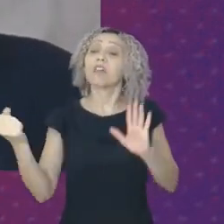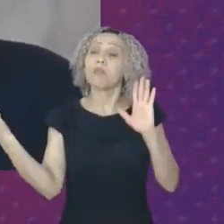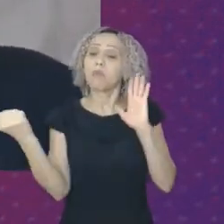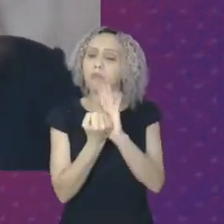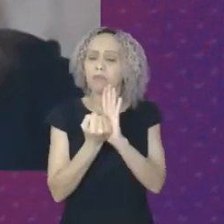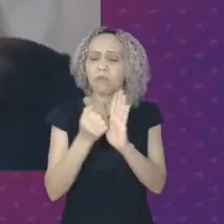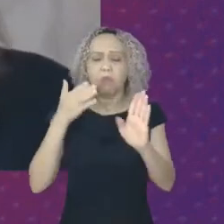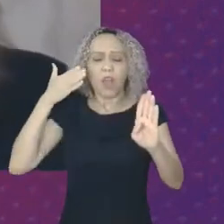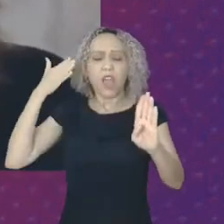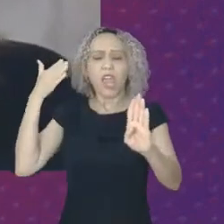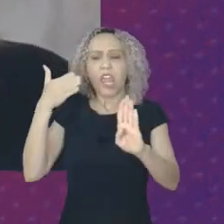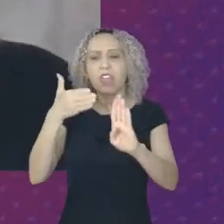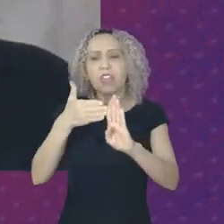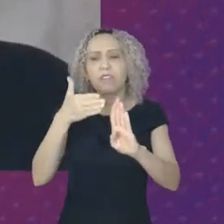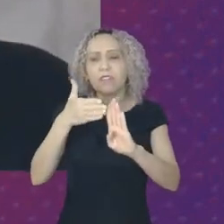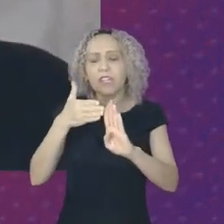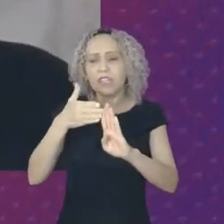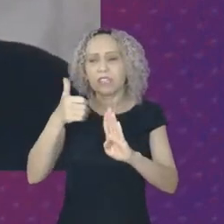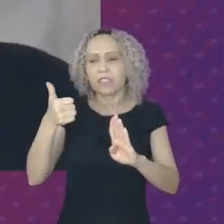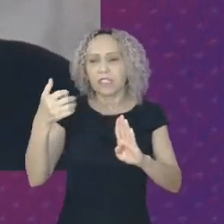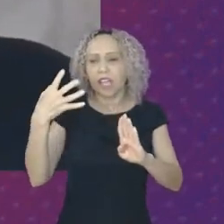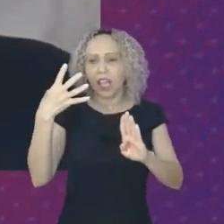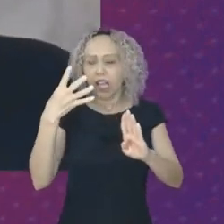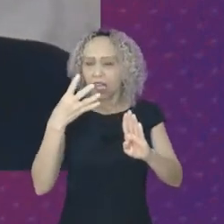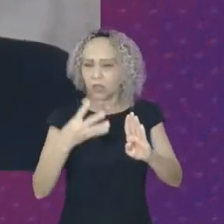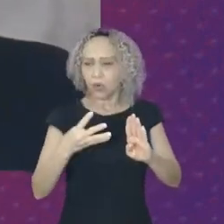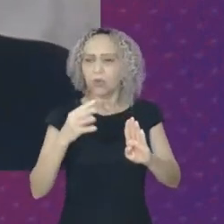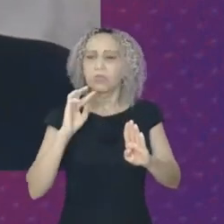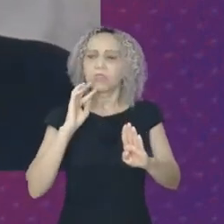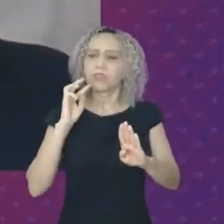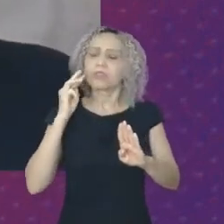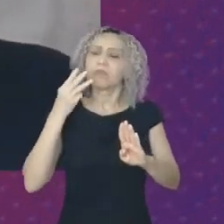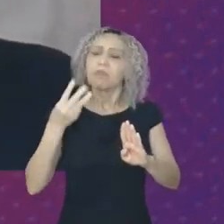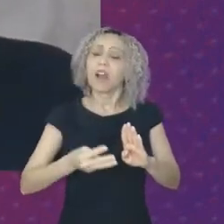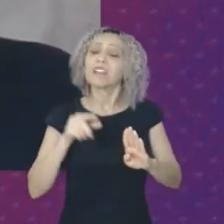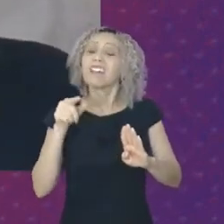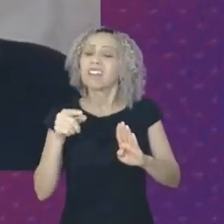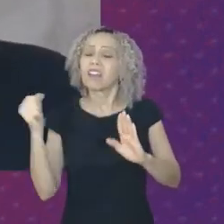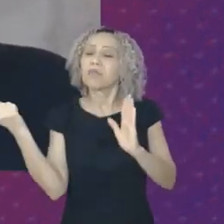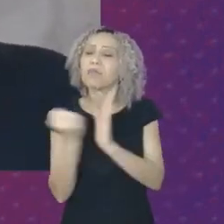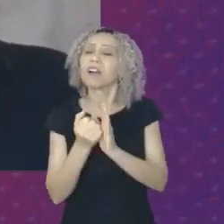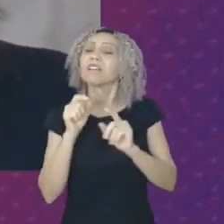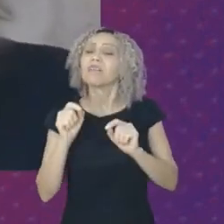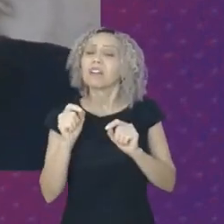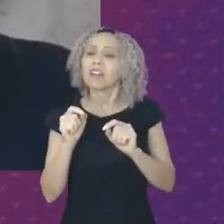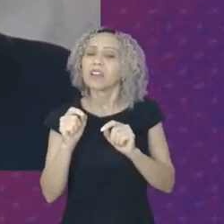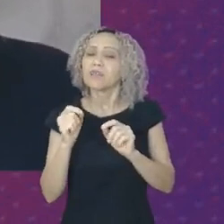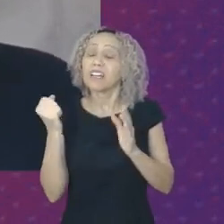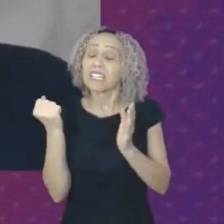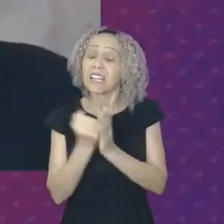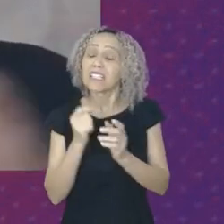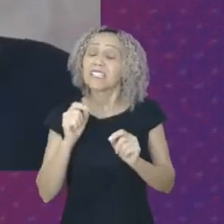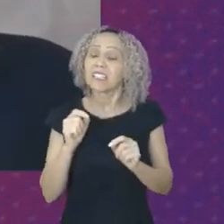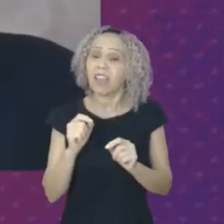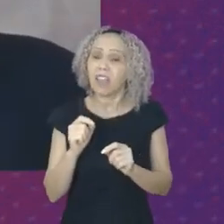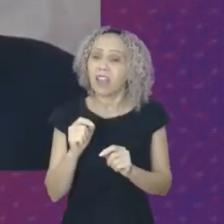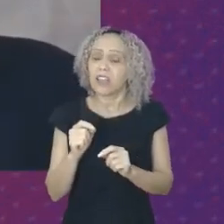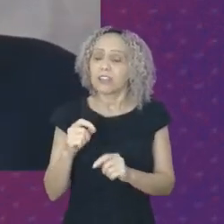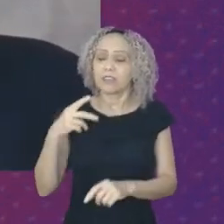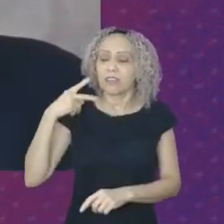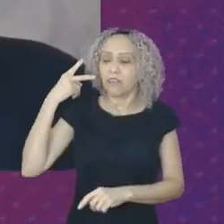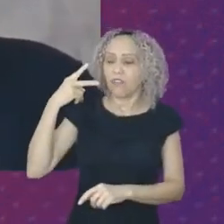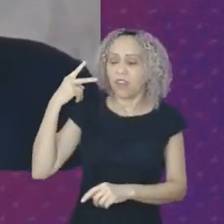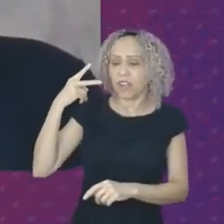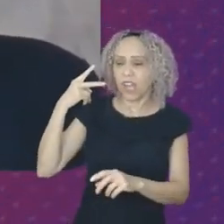uma referência, que é a data do assassinato da vereadora do PSOL, Marielle Franco, e a partir daí